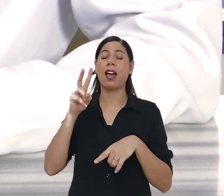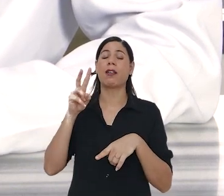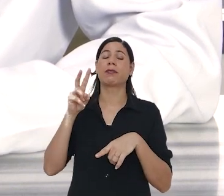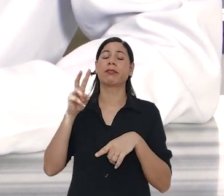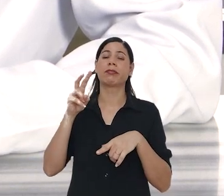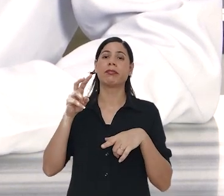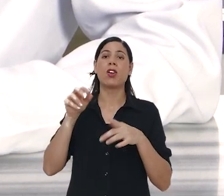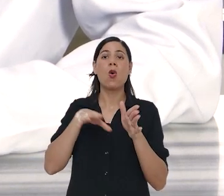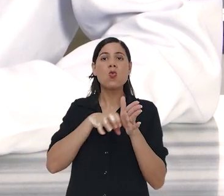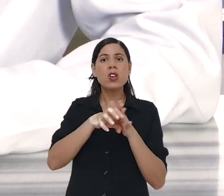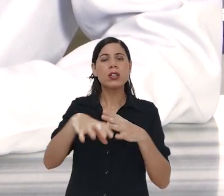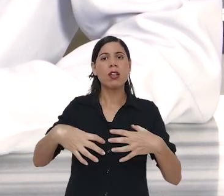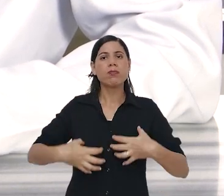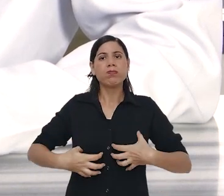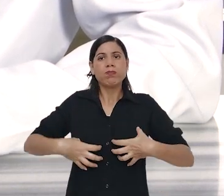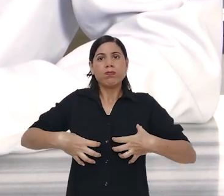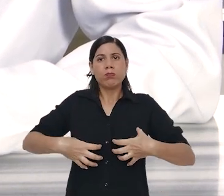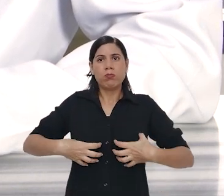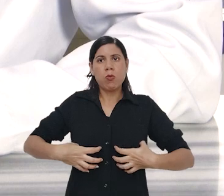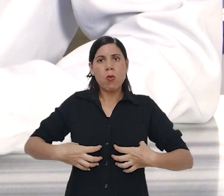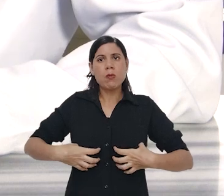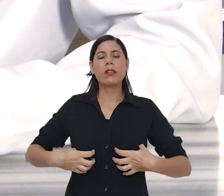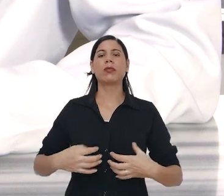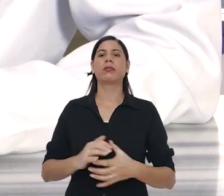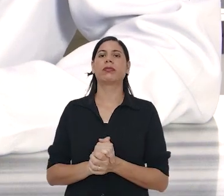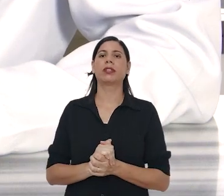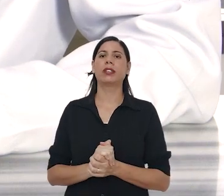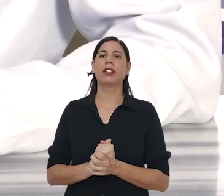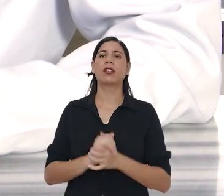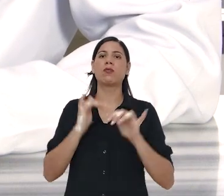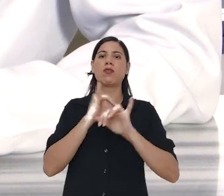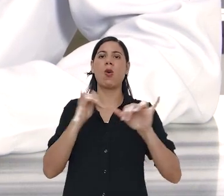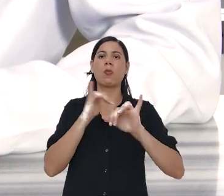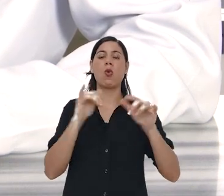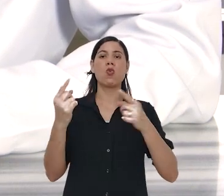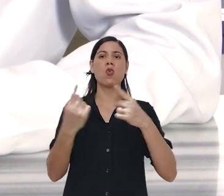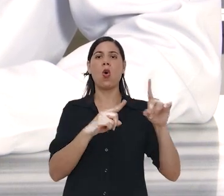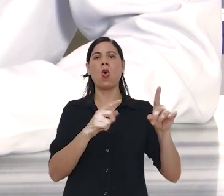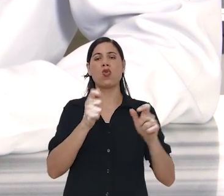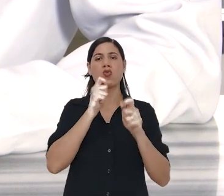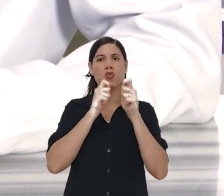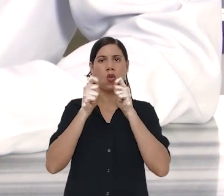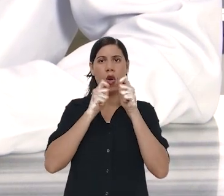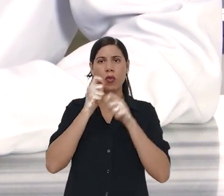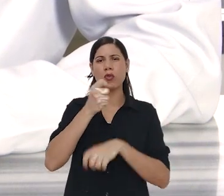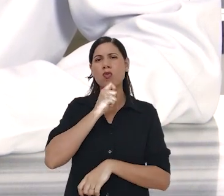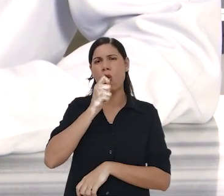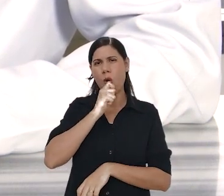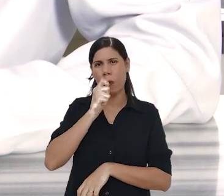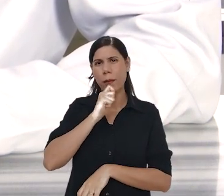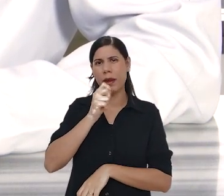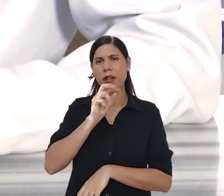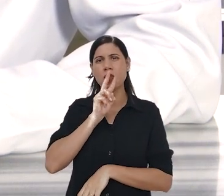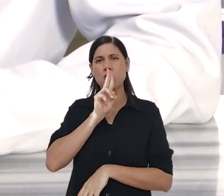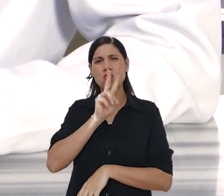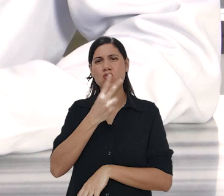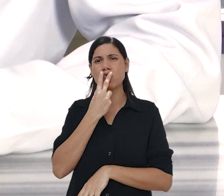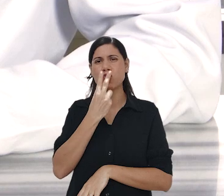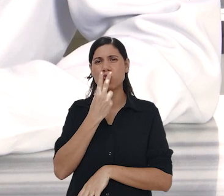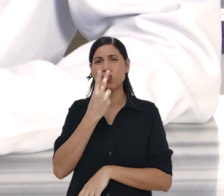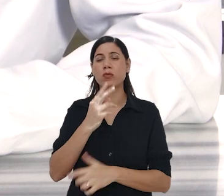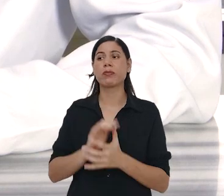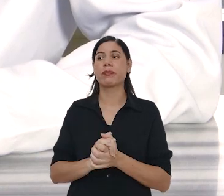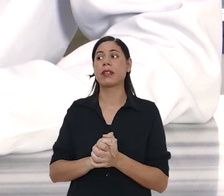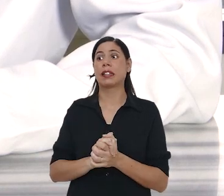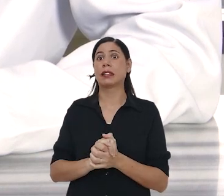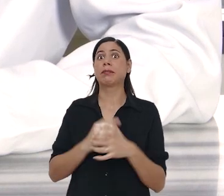muito prevalente, que a gente tem que sempre lembrar na campanha contra o tabagismo, né? O tabagismo é sempre uma coisa que qualquer oncologista é terminantemente